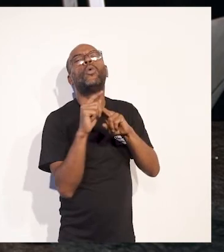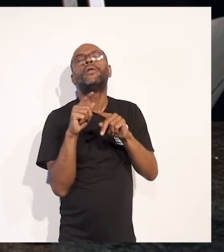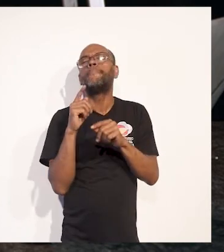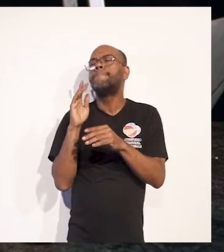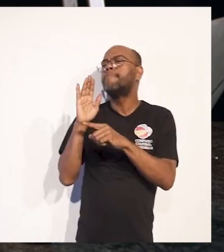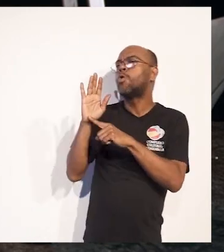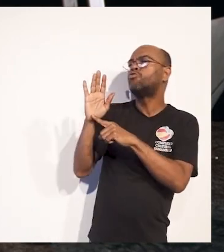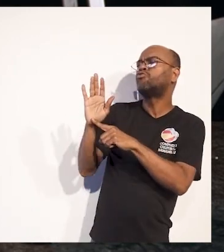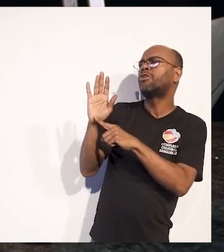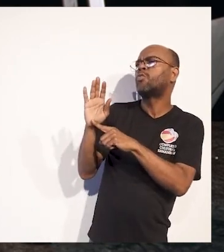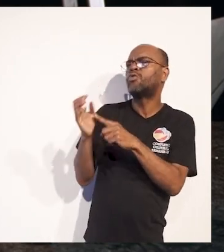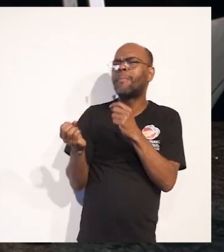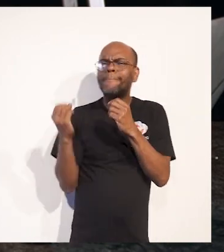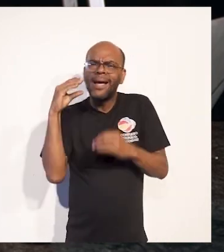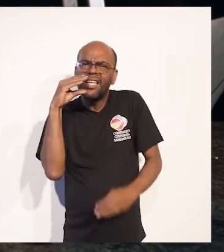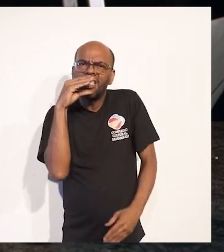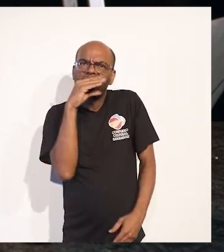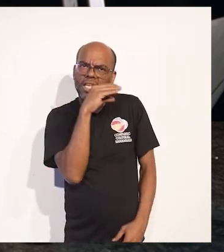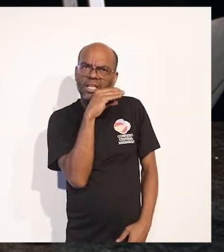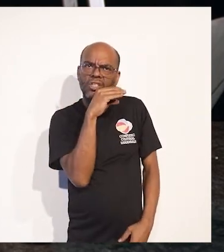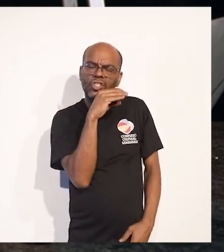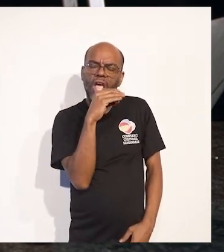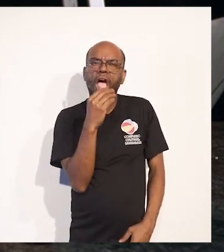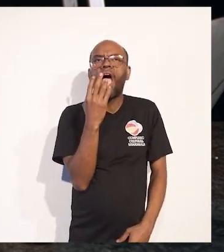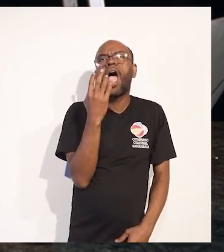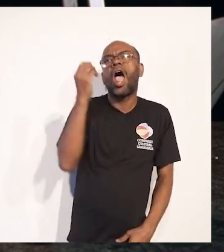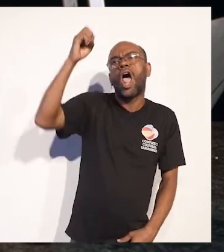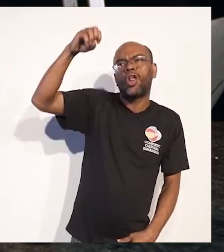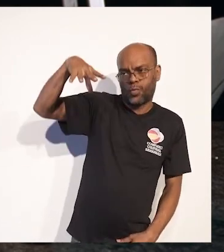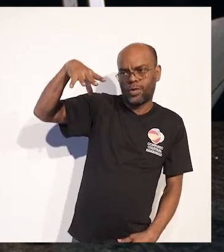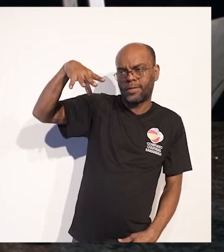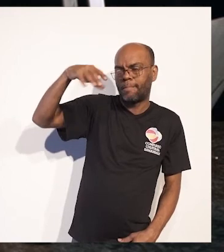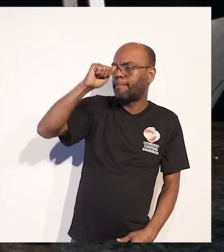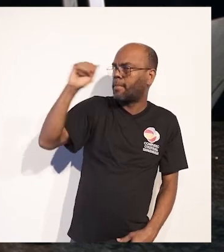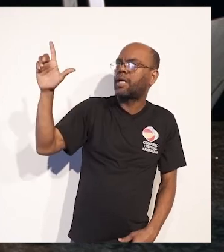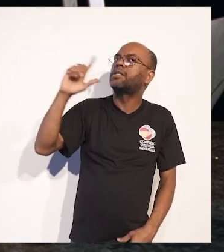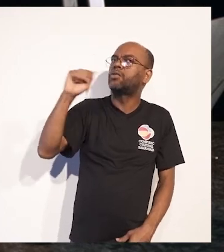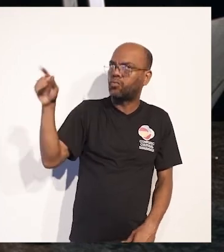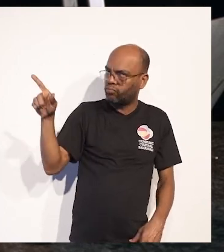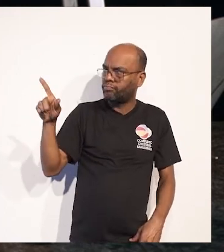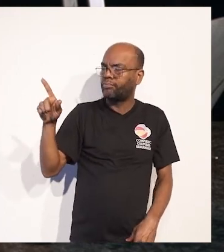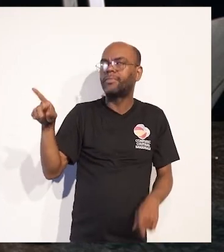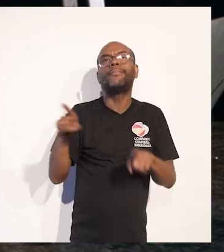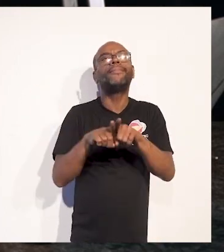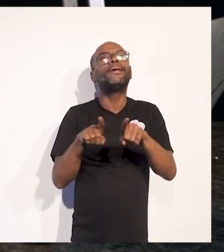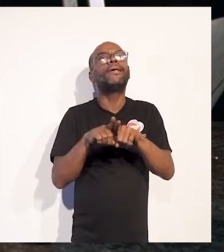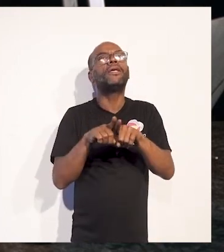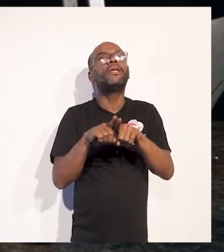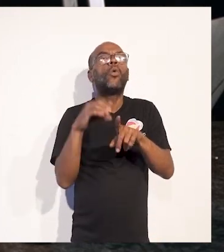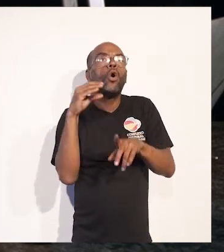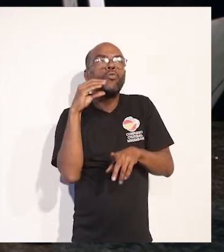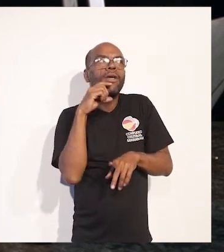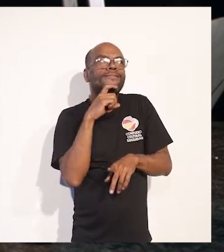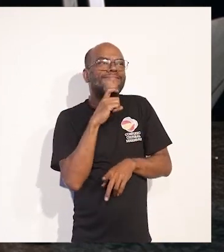mais quente for a luz, mais azulada ela é. E quanto mais fria for